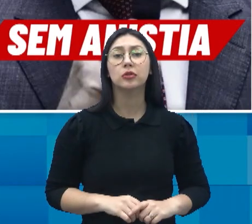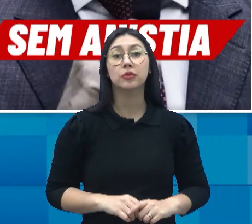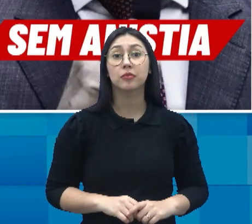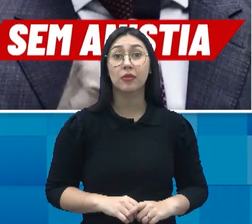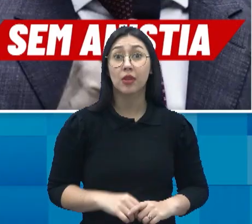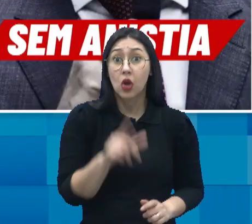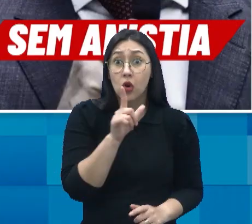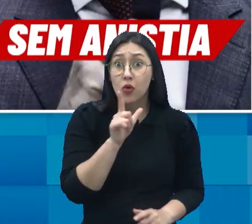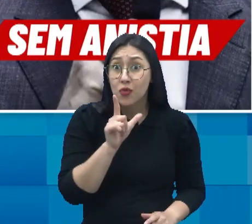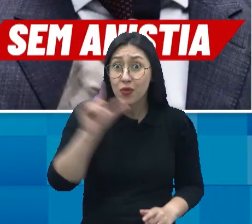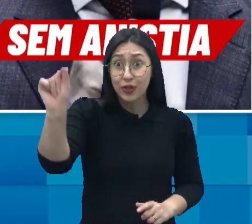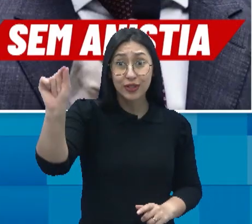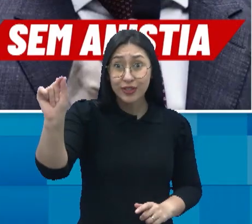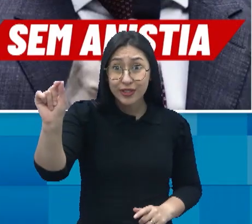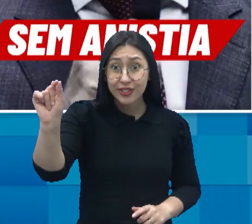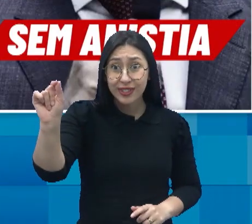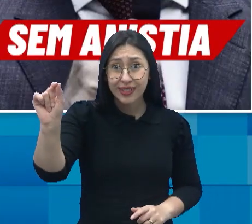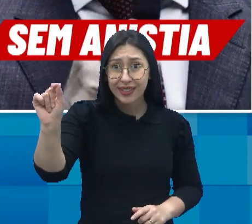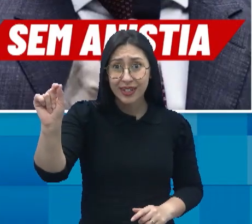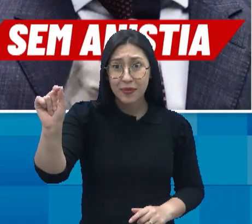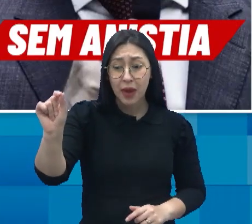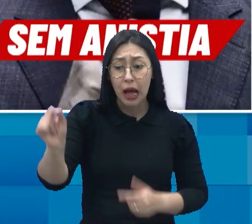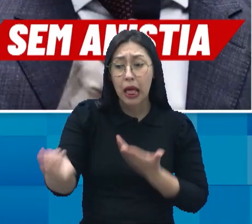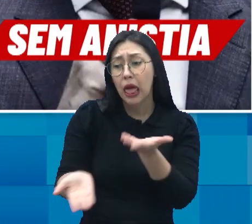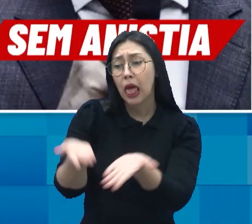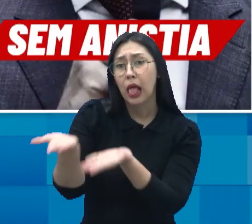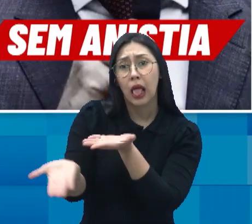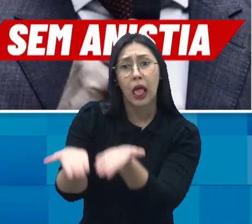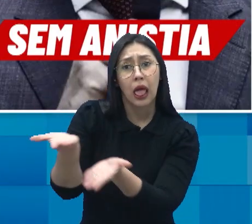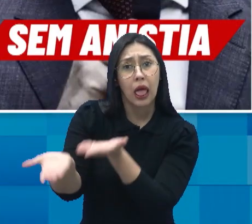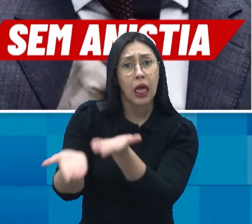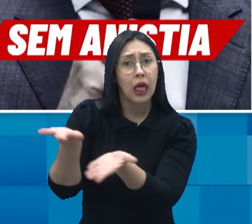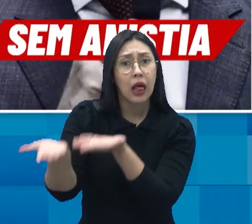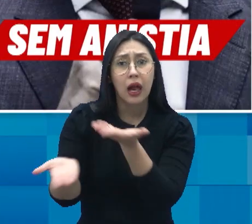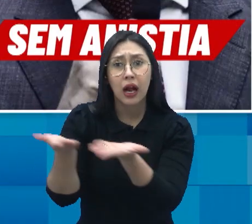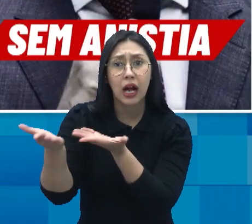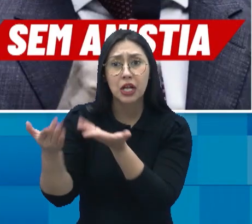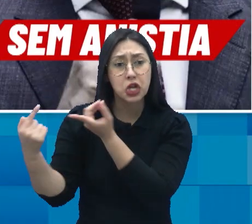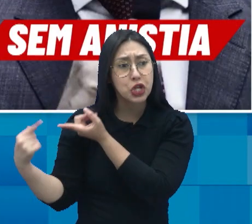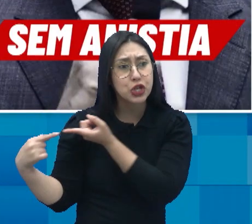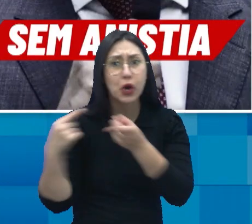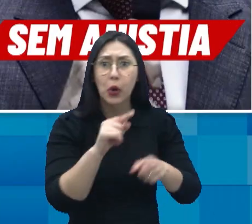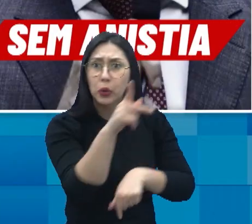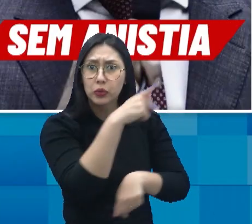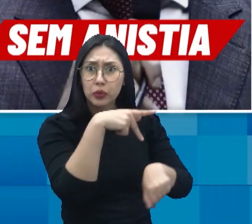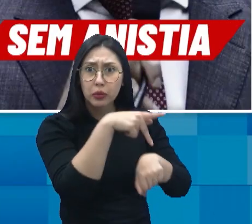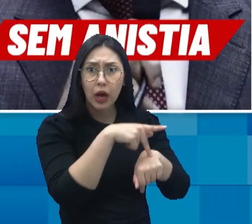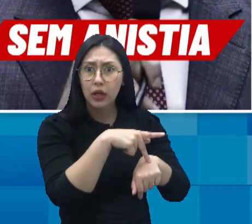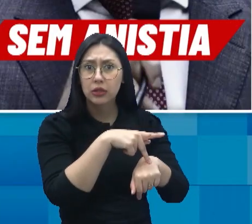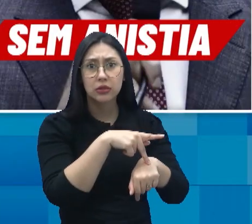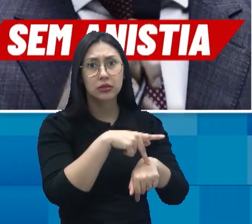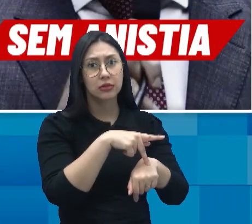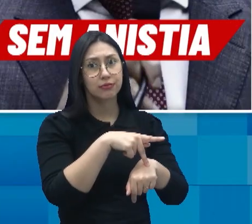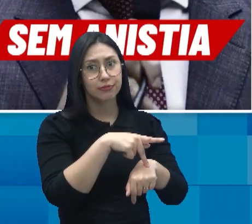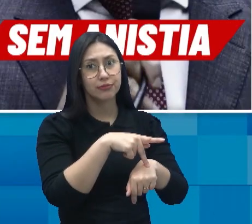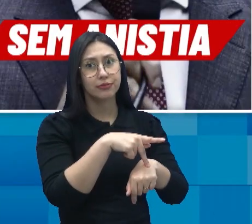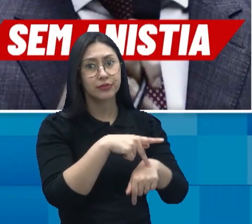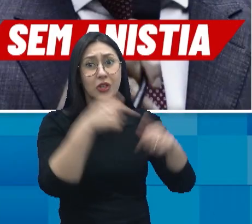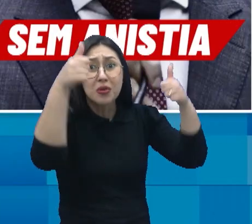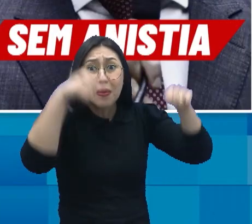Fugir do Brasil para chantagear e atacar o próprio país. E